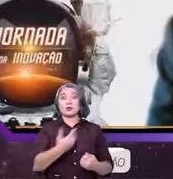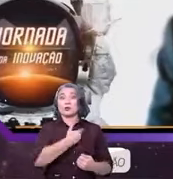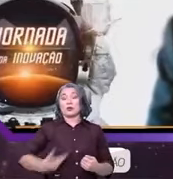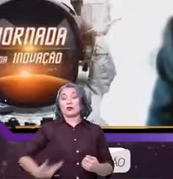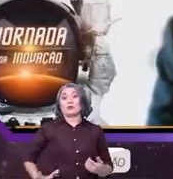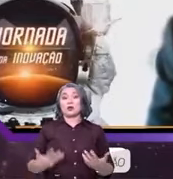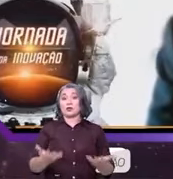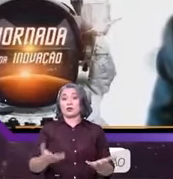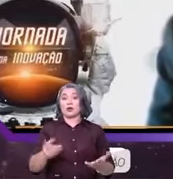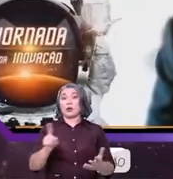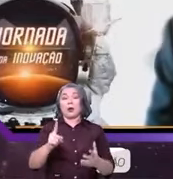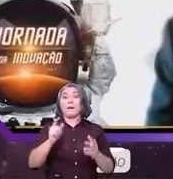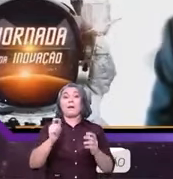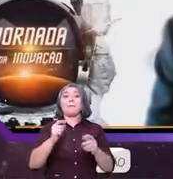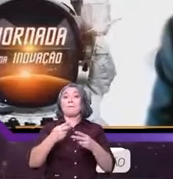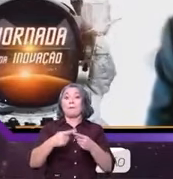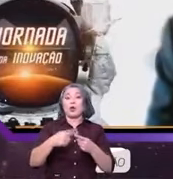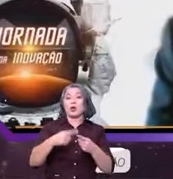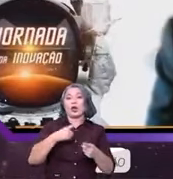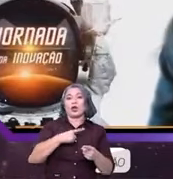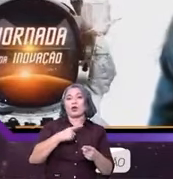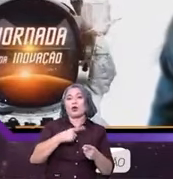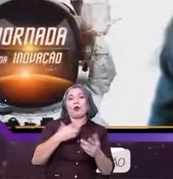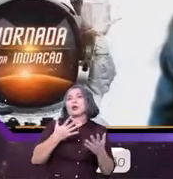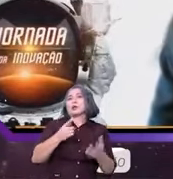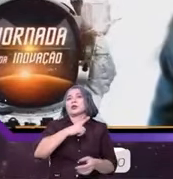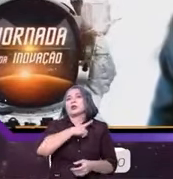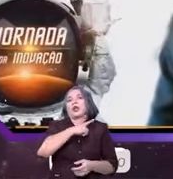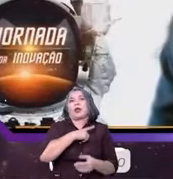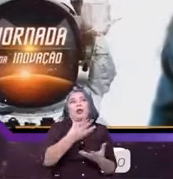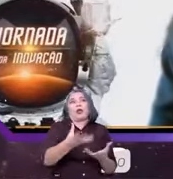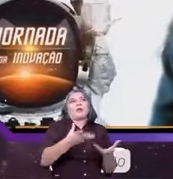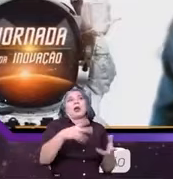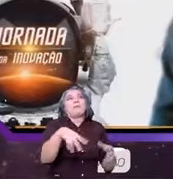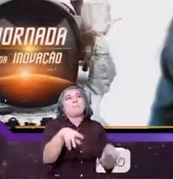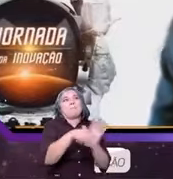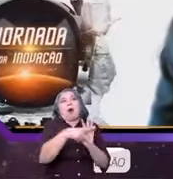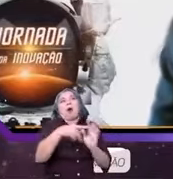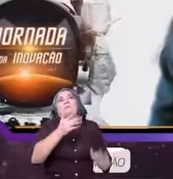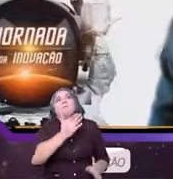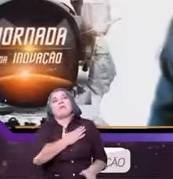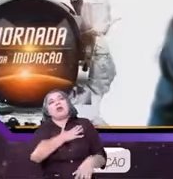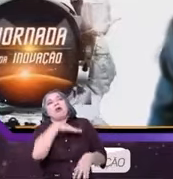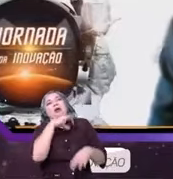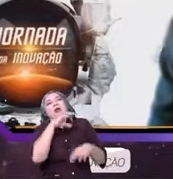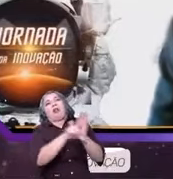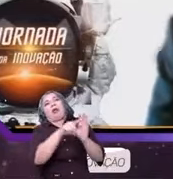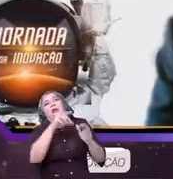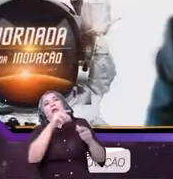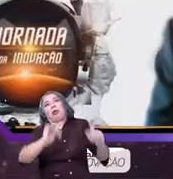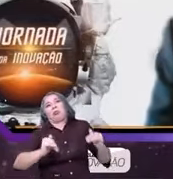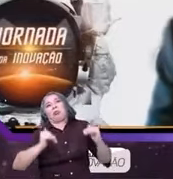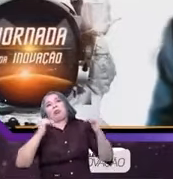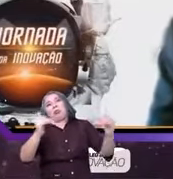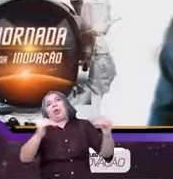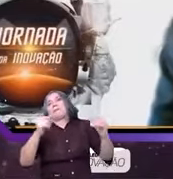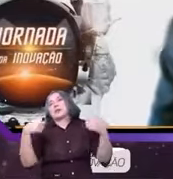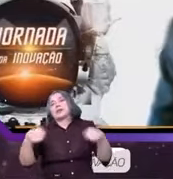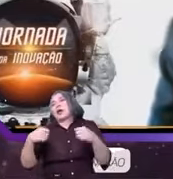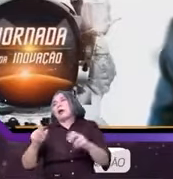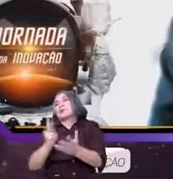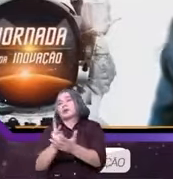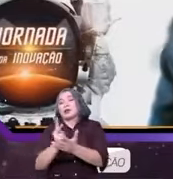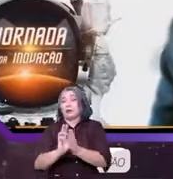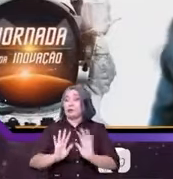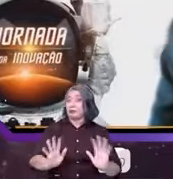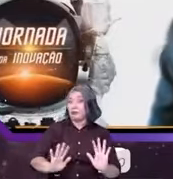Não é pelo fato de nós termos um monopólio da jurisdição que nós somos imprescindíveis. Isso